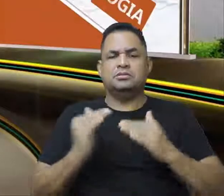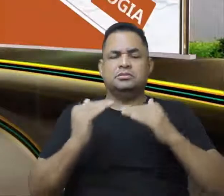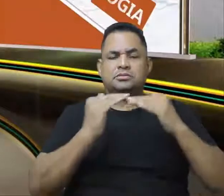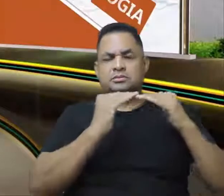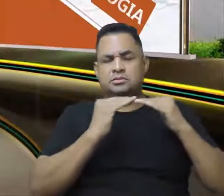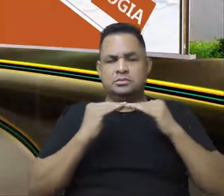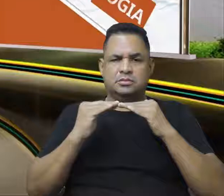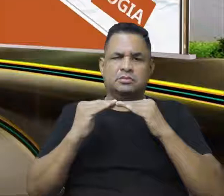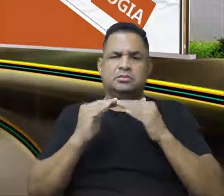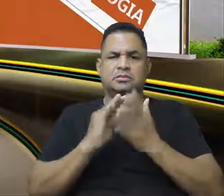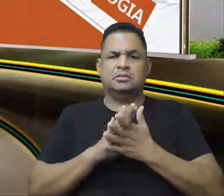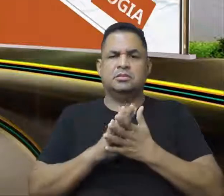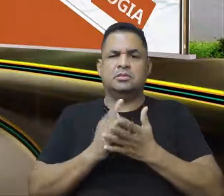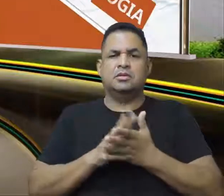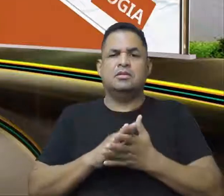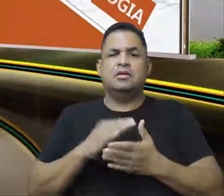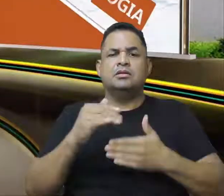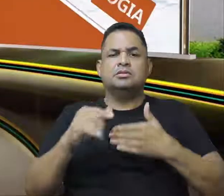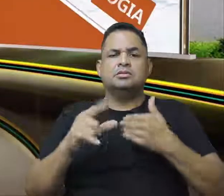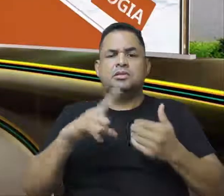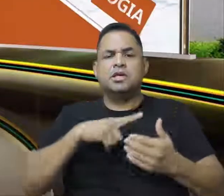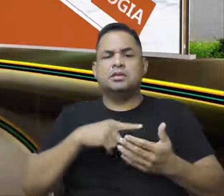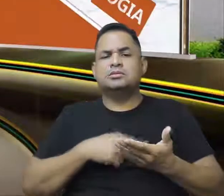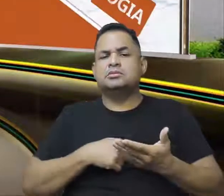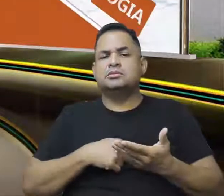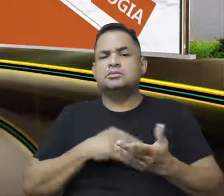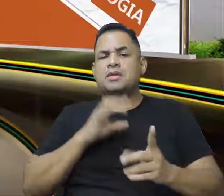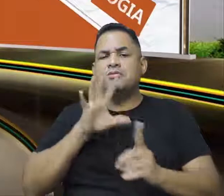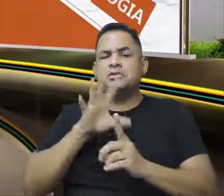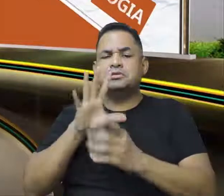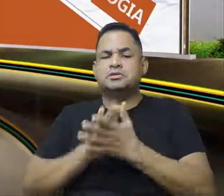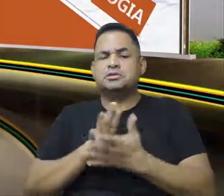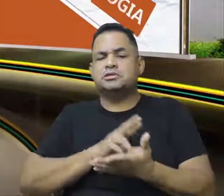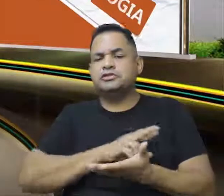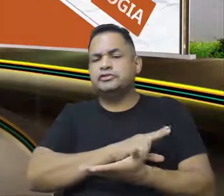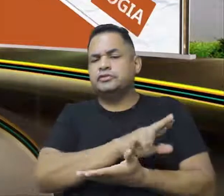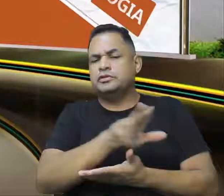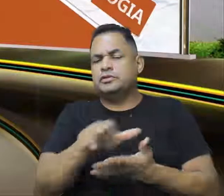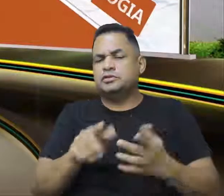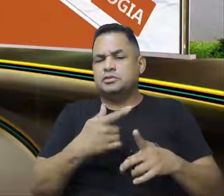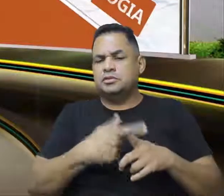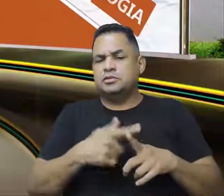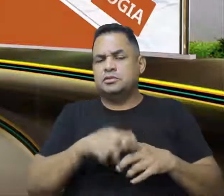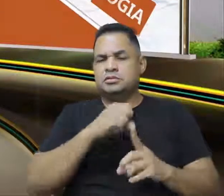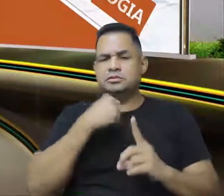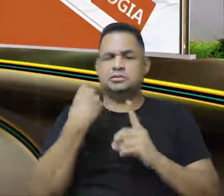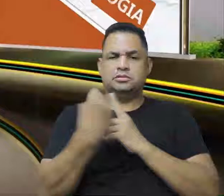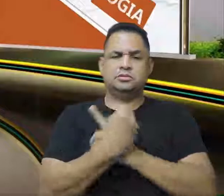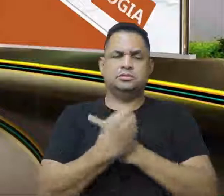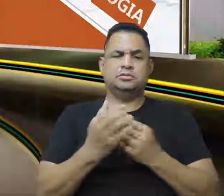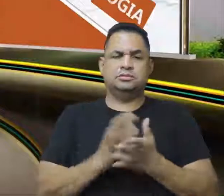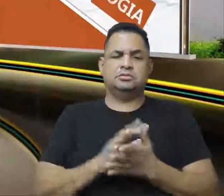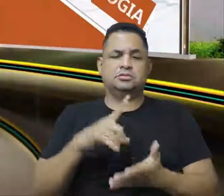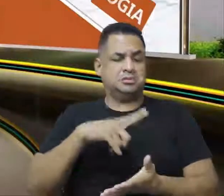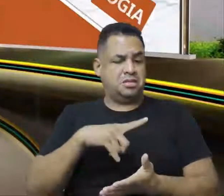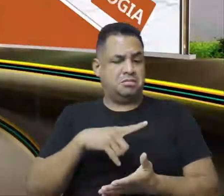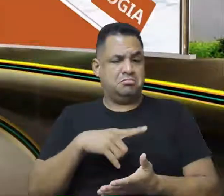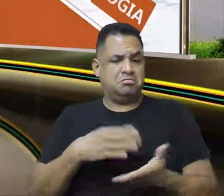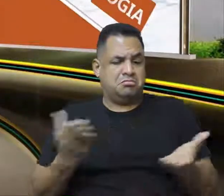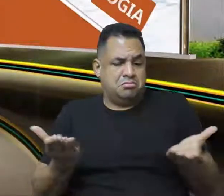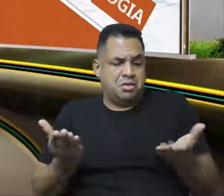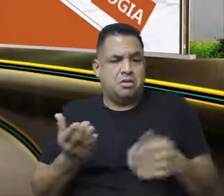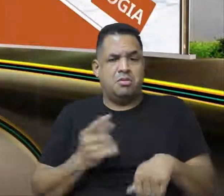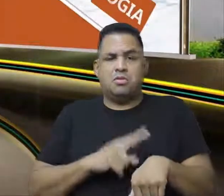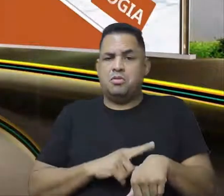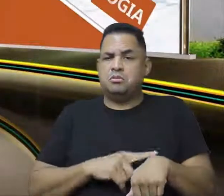padrão, e vai ocasionando vários problemas sociais, as quais a gente vai carregando até hoje, tá certo? Vamos ao